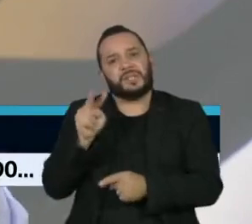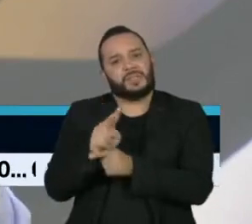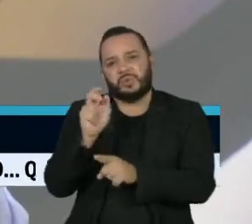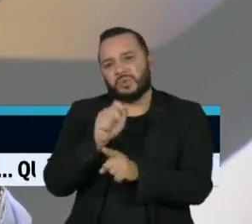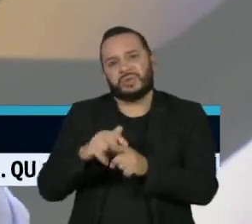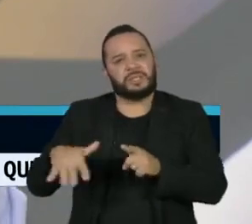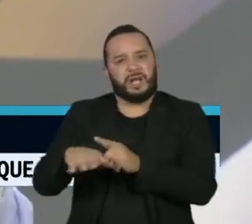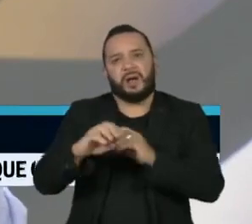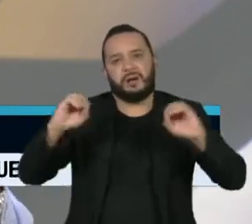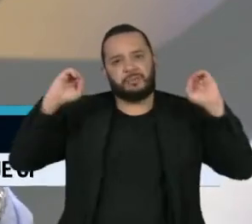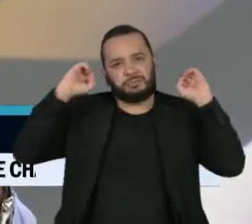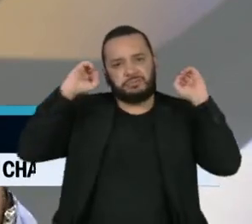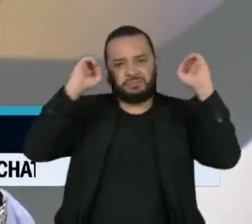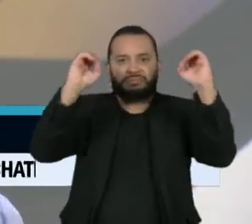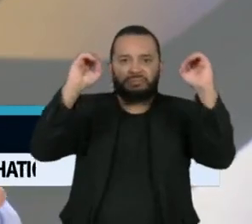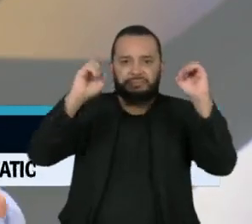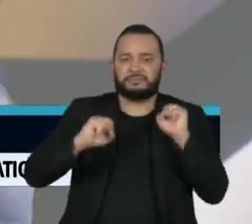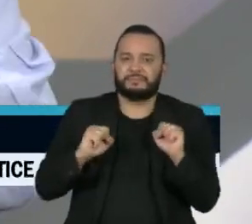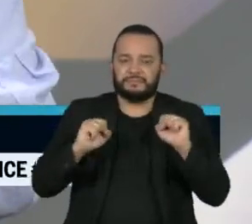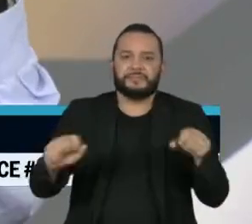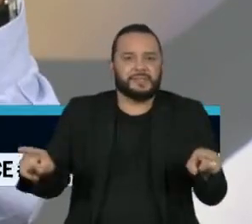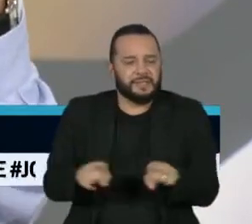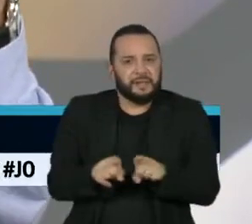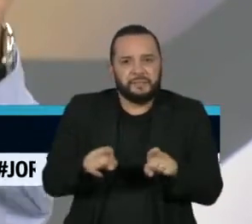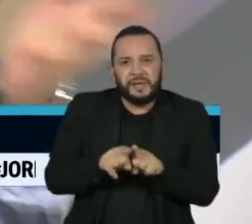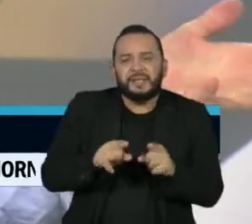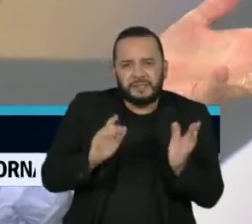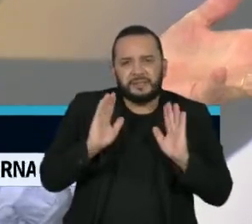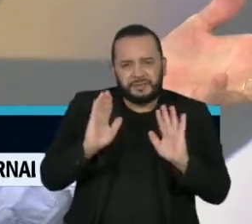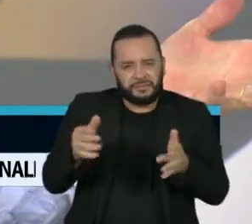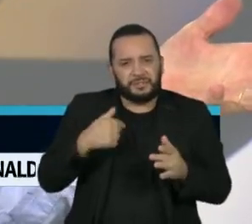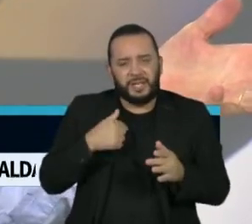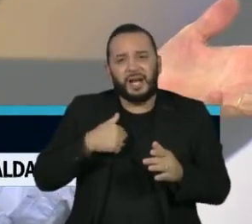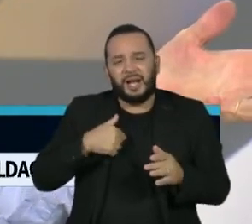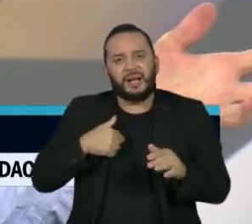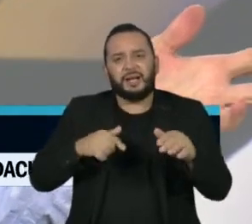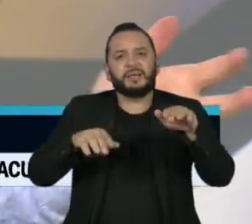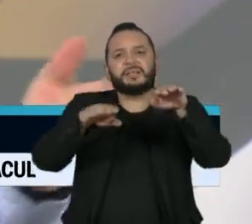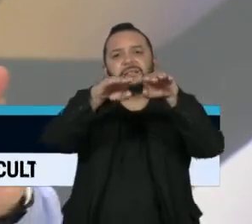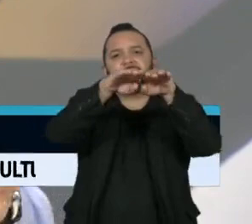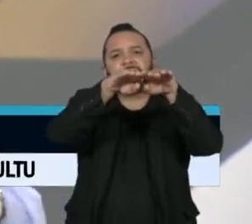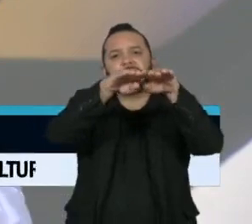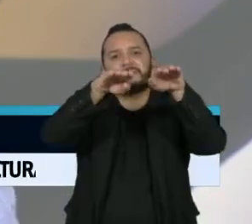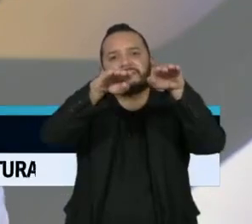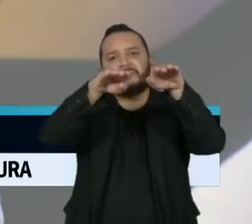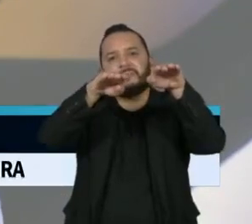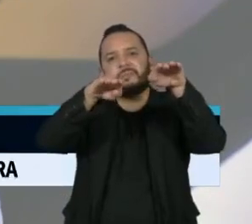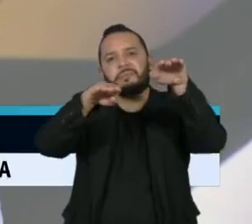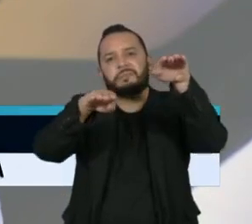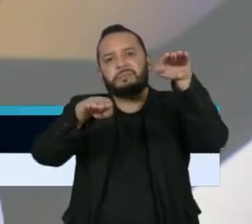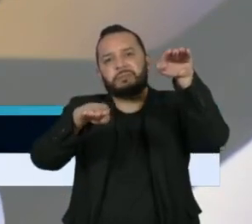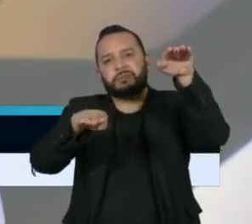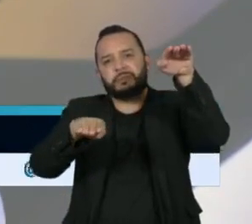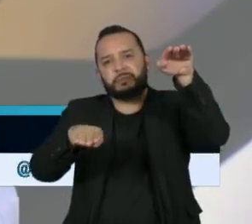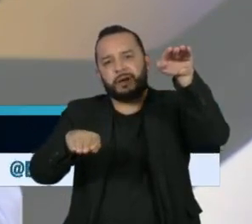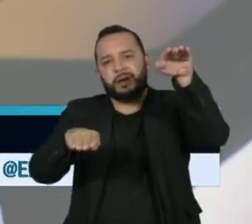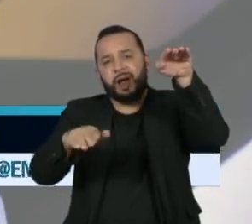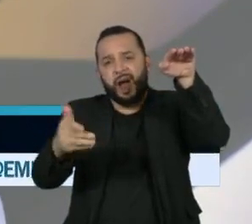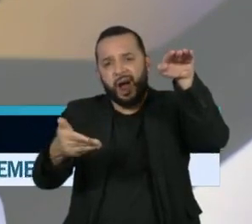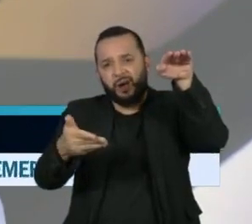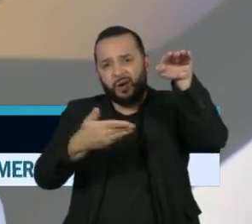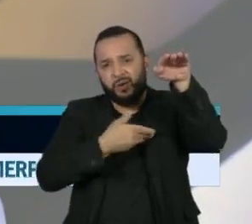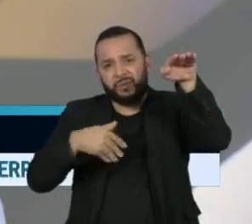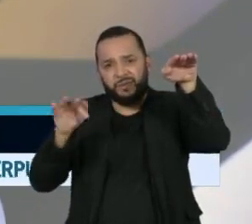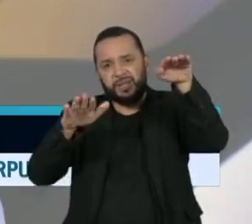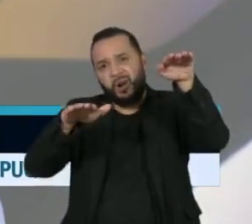que é fragilidade, que é desigualdade, foi realçada. E não existe nenhuma política que possa salvar essa parte